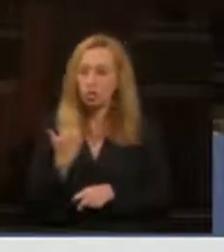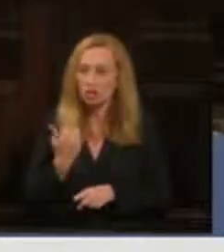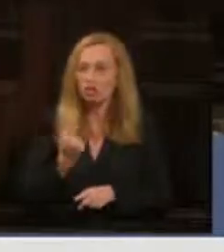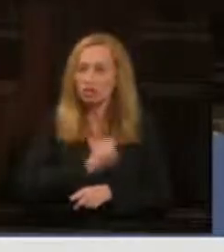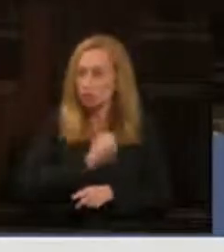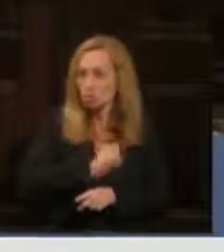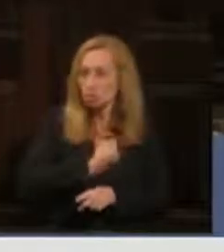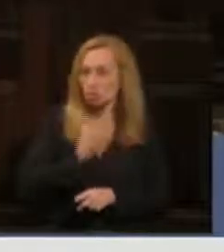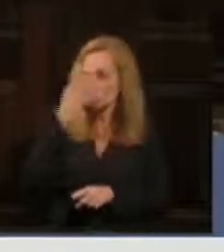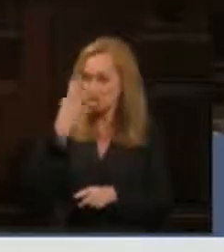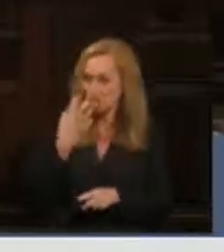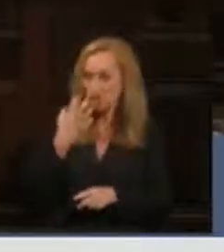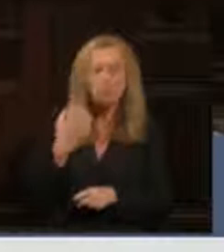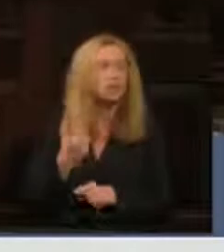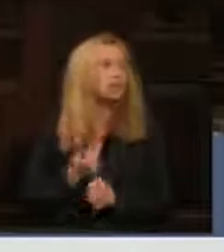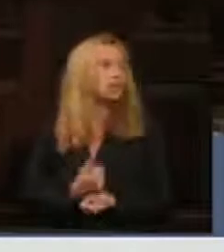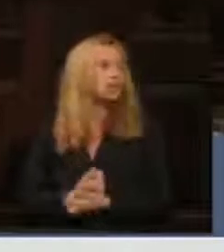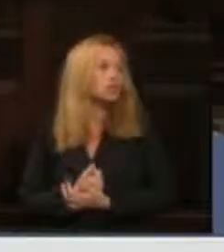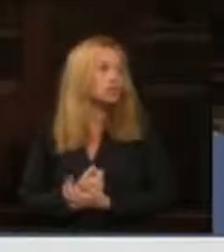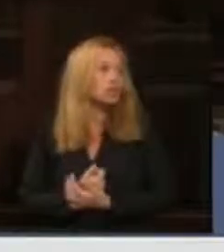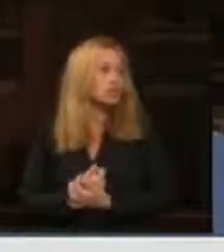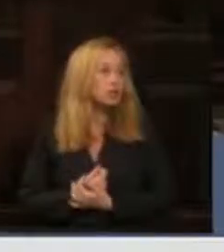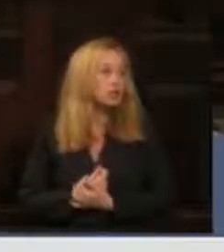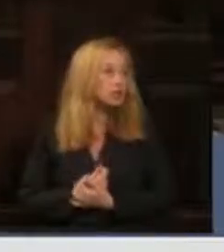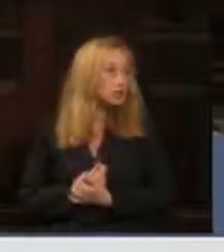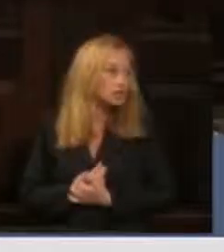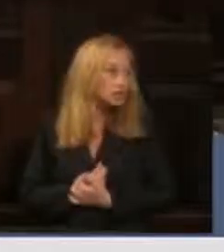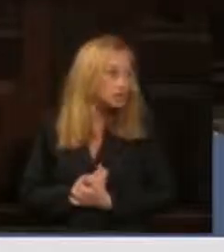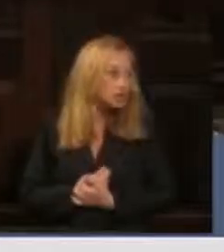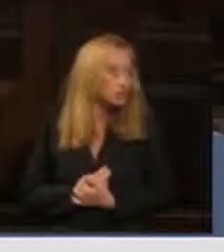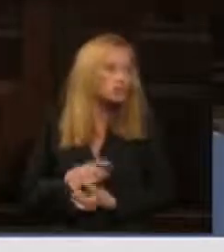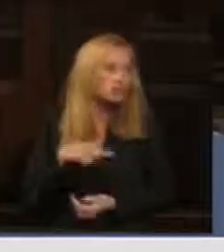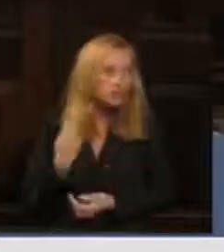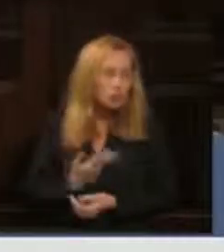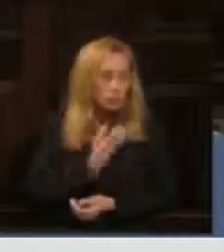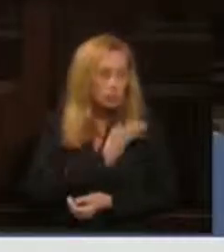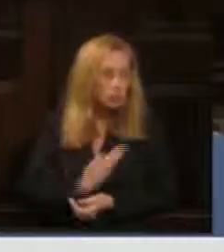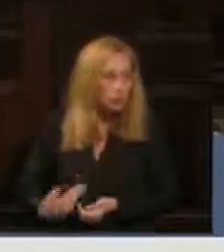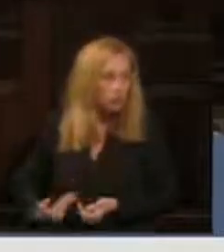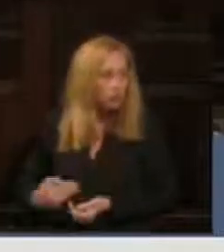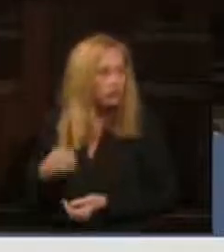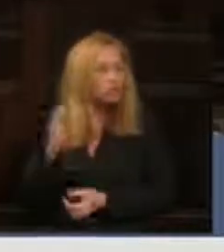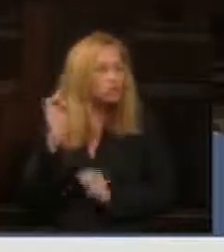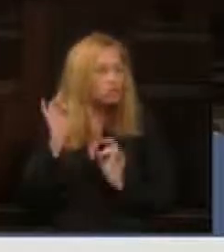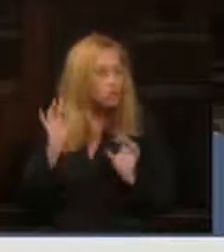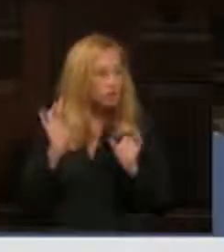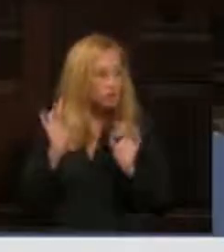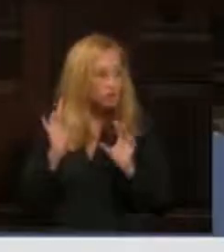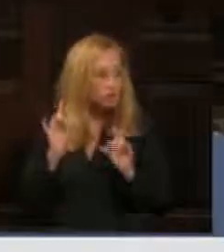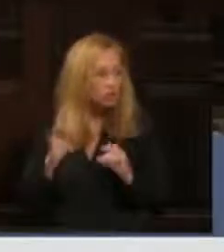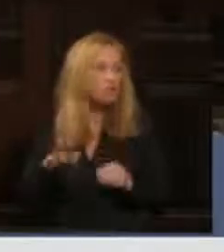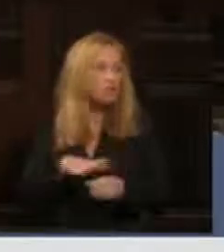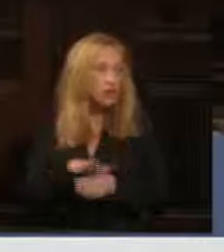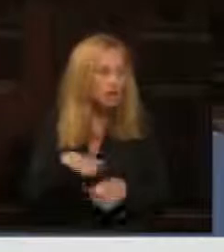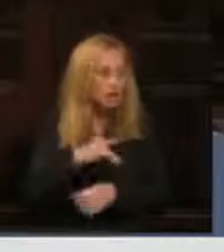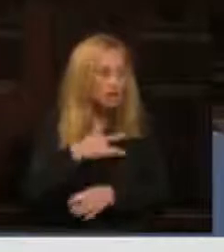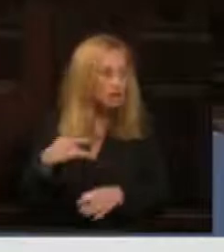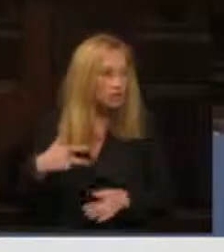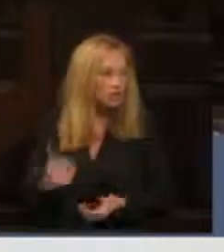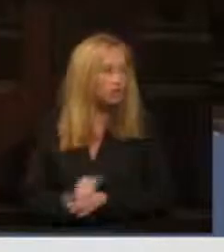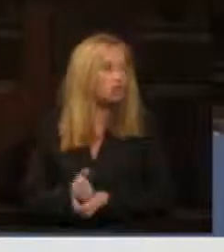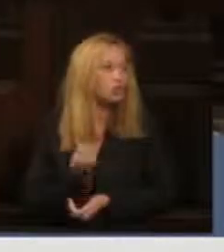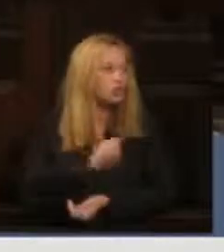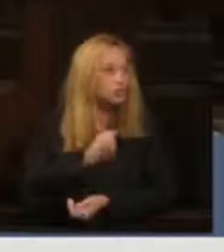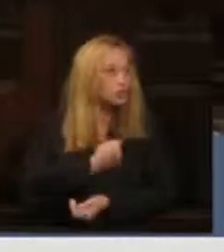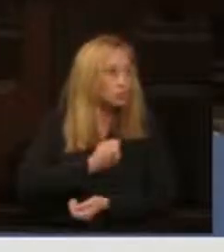que devem estar sob a atenção dos nossos governantes, especialmente dos gestores da área de saúde. O número